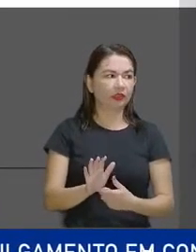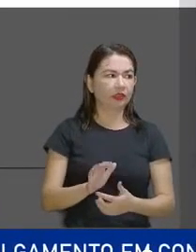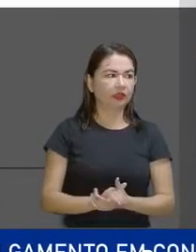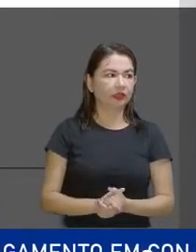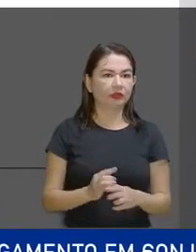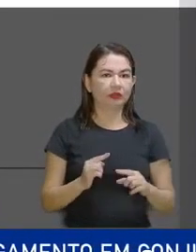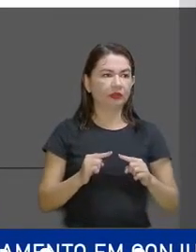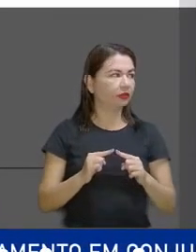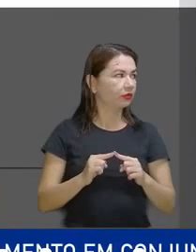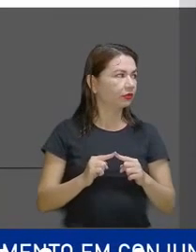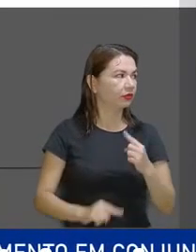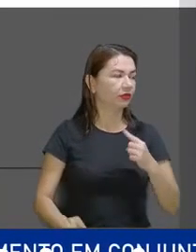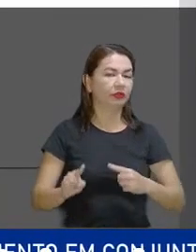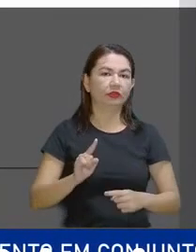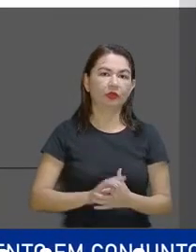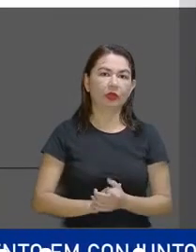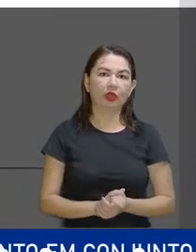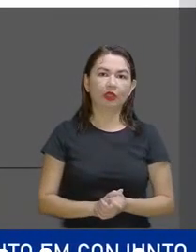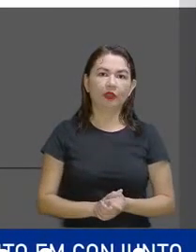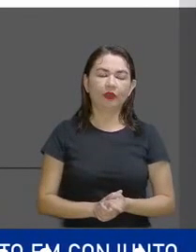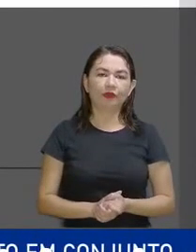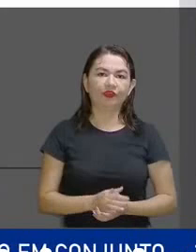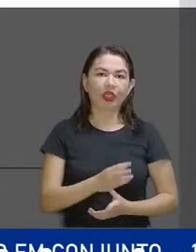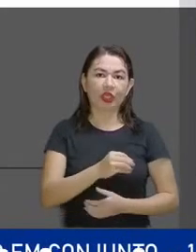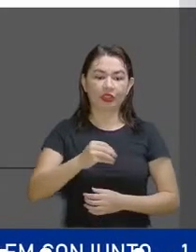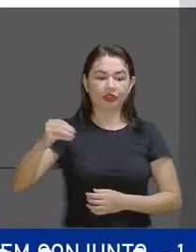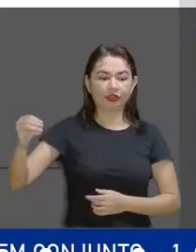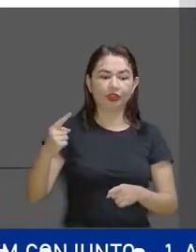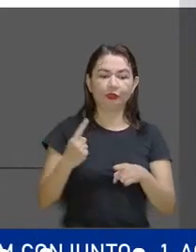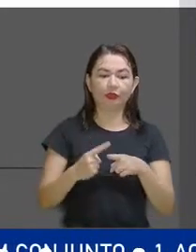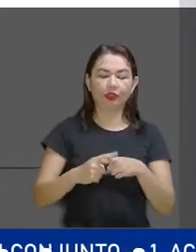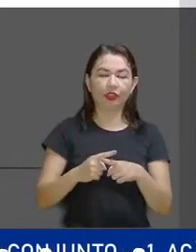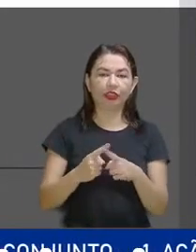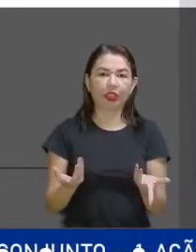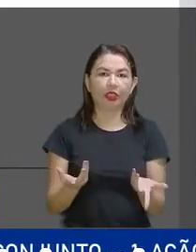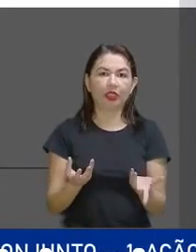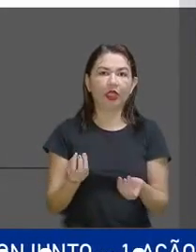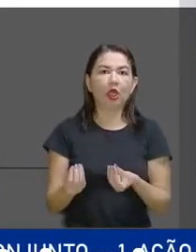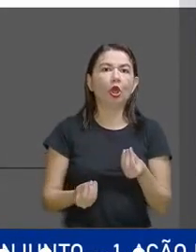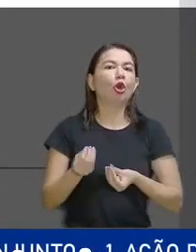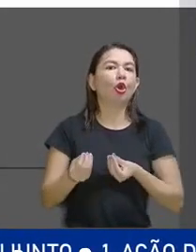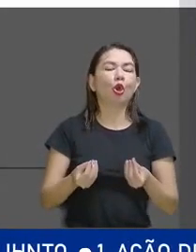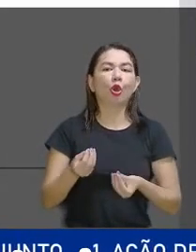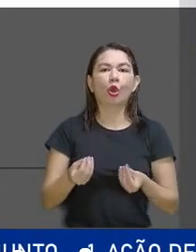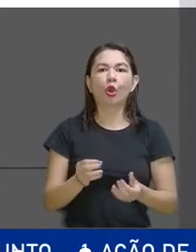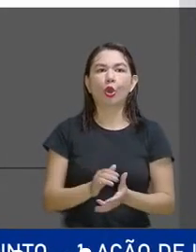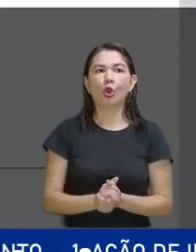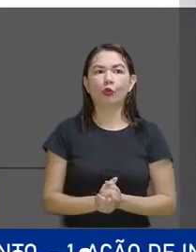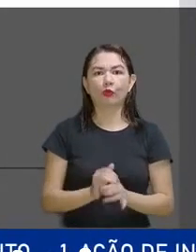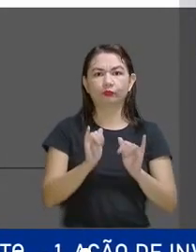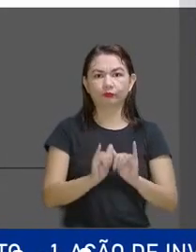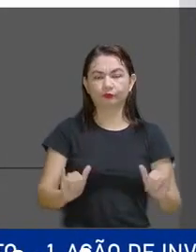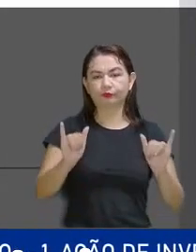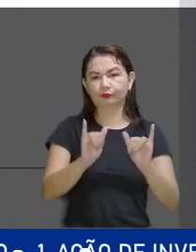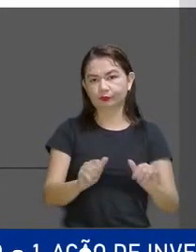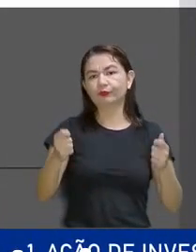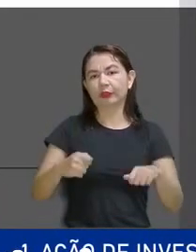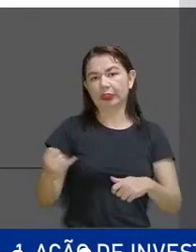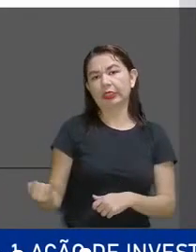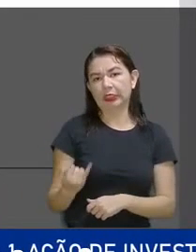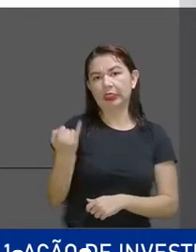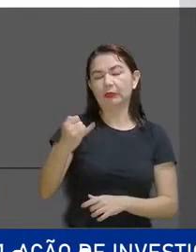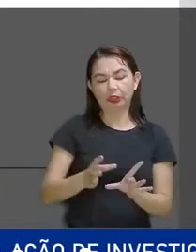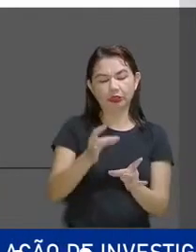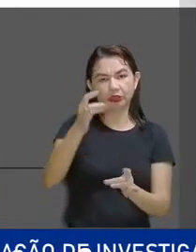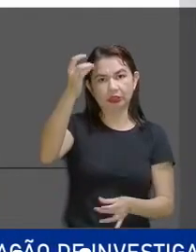com a extensão da viagem, cuja companhia compartilhada entre eles permitiria demandar o fornecimento de mais detalhes a respeito